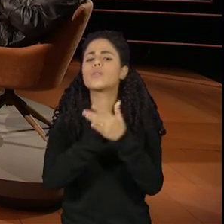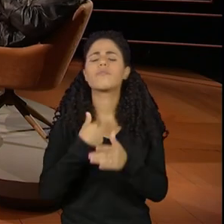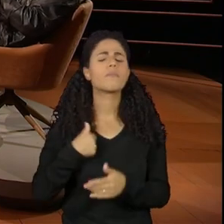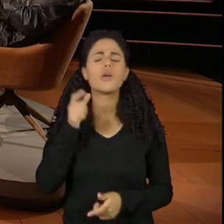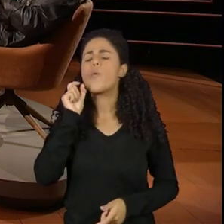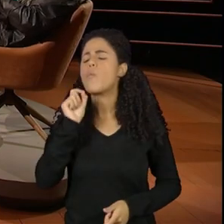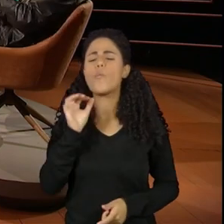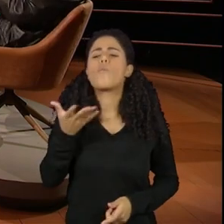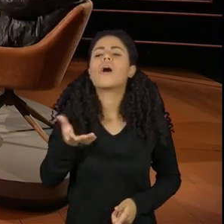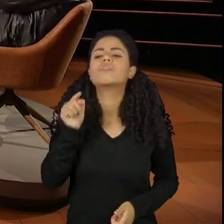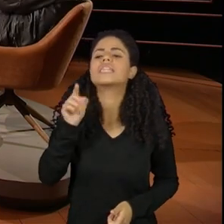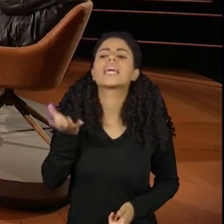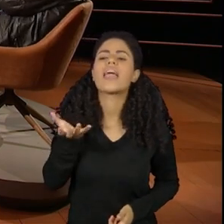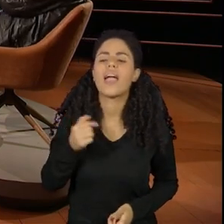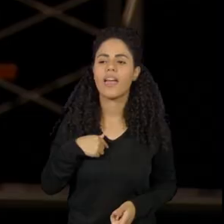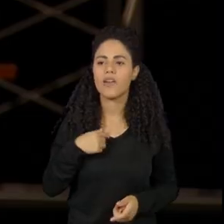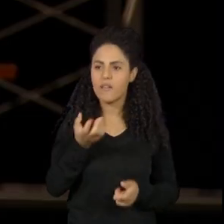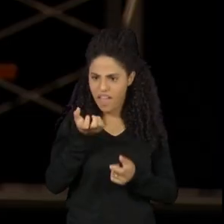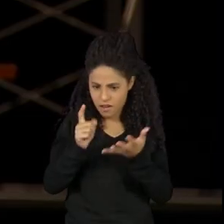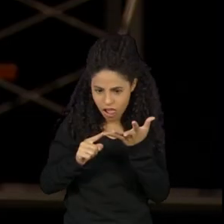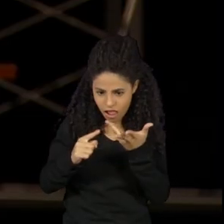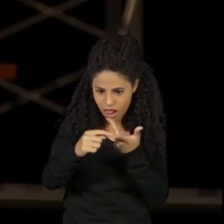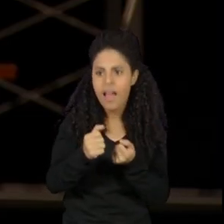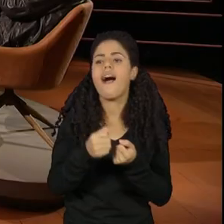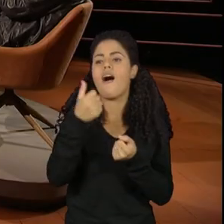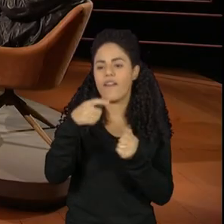Olha isso. Era uma maravilha, assim, né?